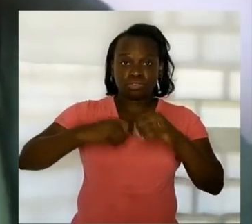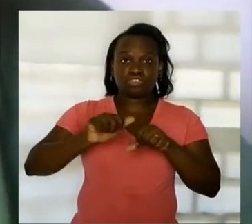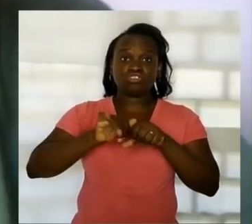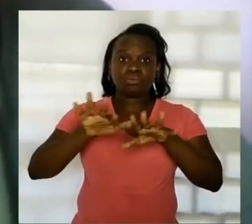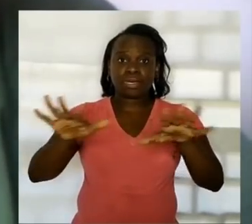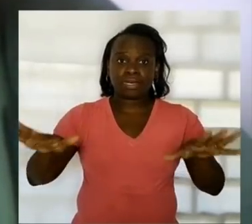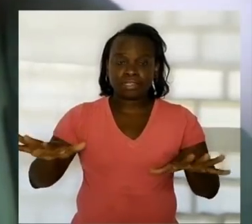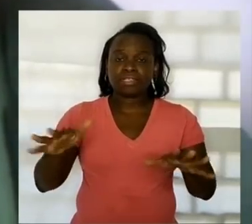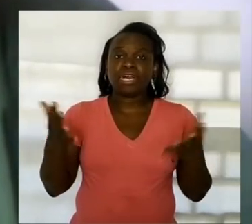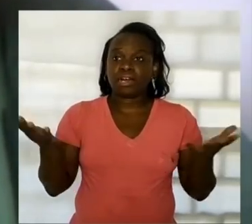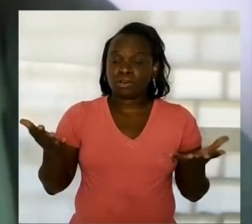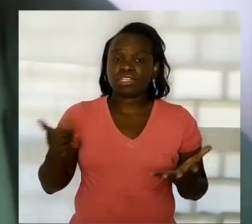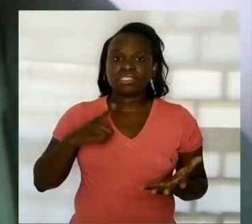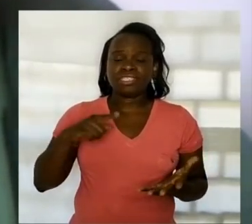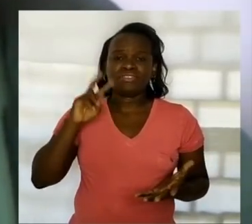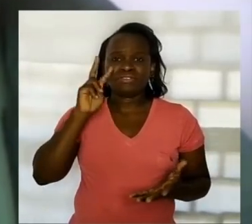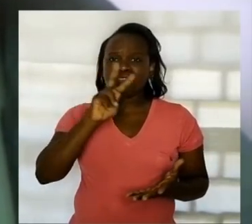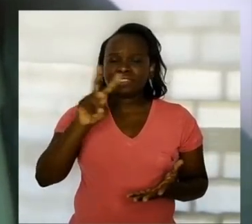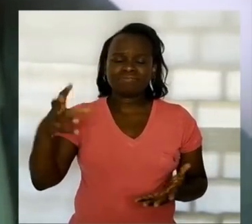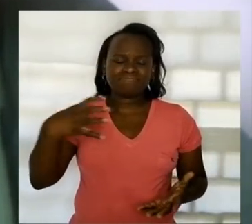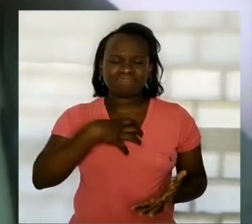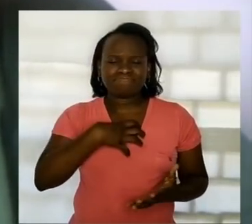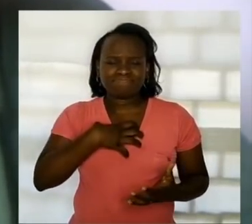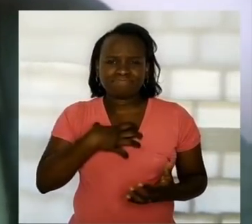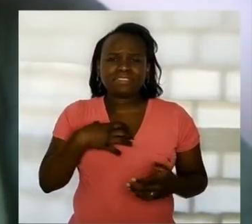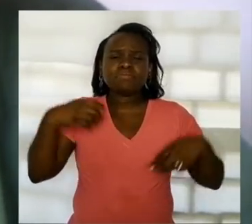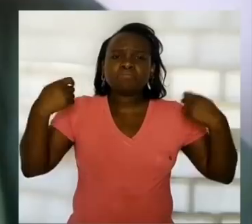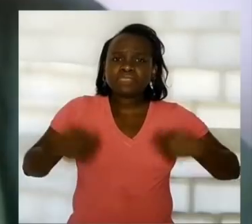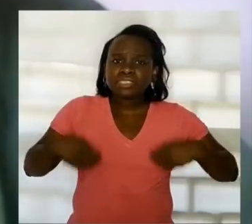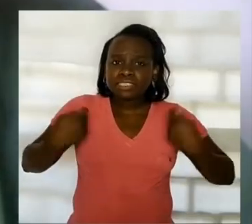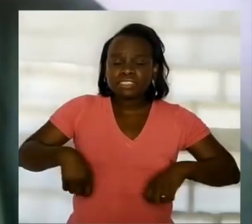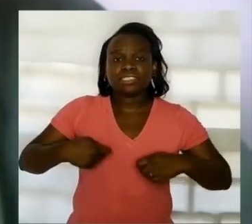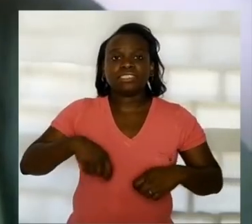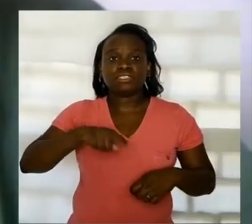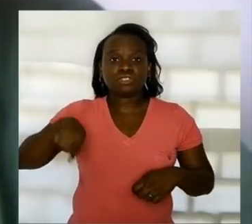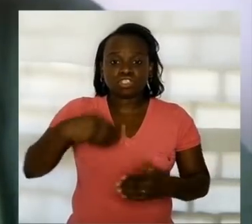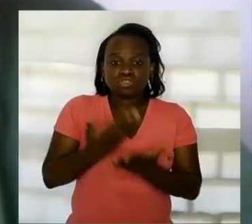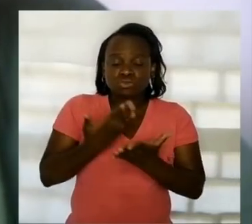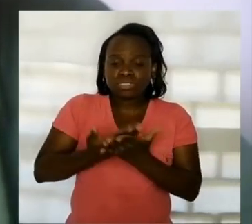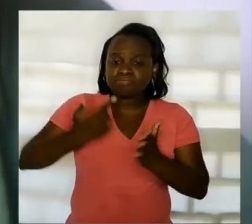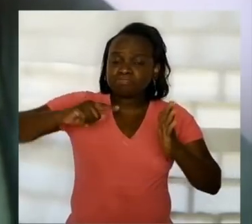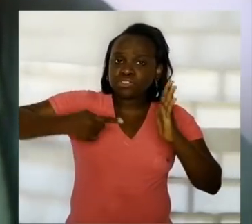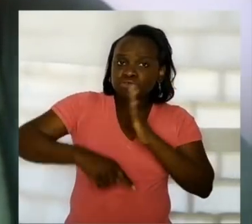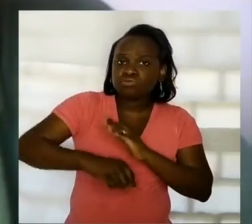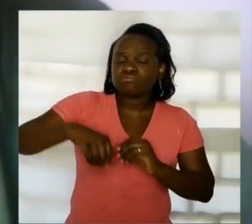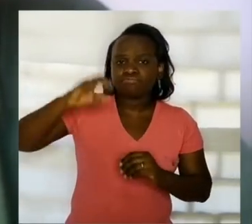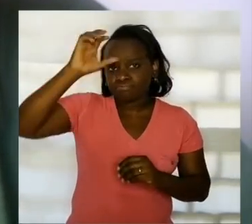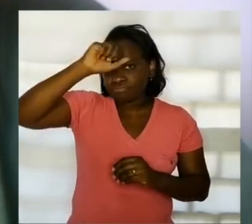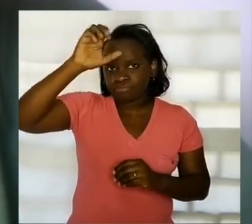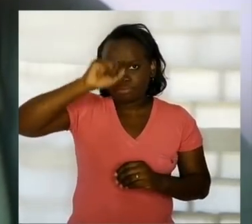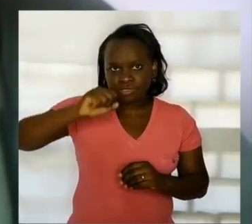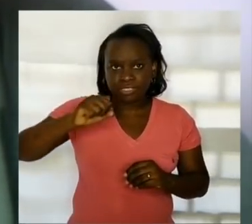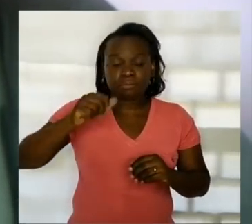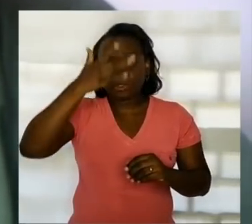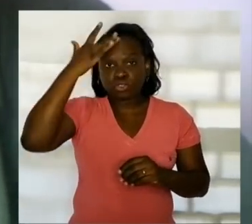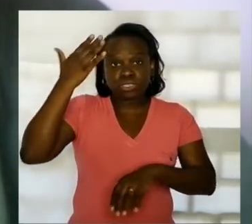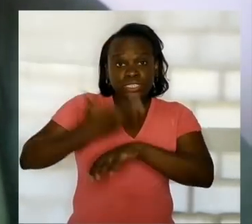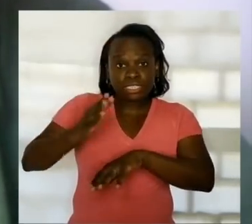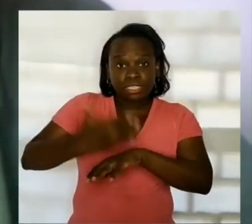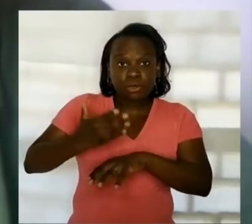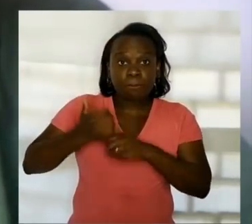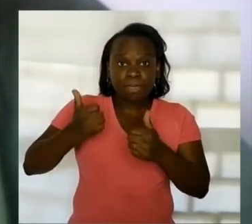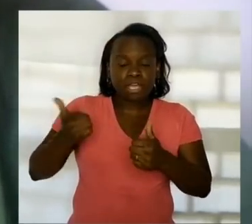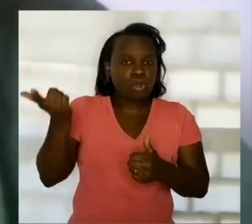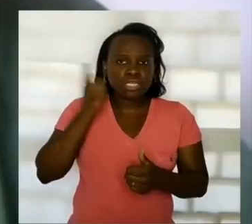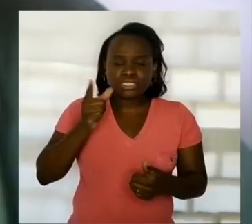que nos cerca nos mostrou, de uma maneira dolorosa, essa necessidade de conhecermos e estudarmos a fundo. E só pessoas